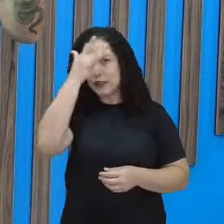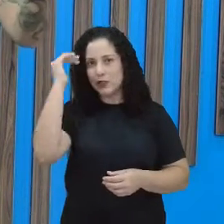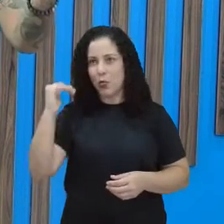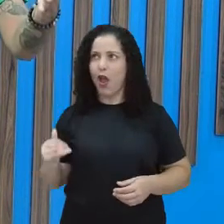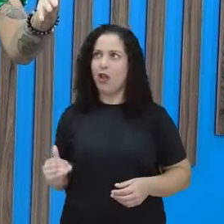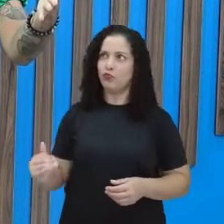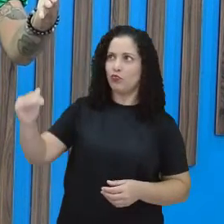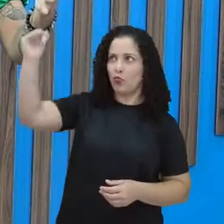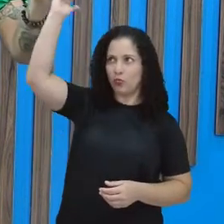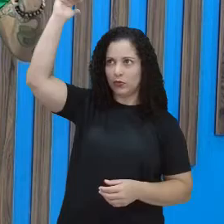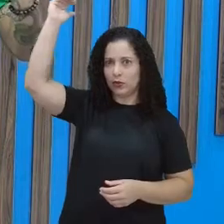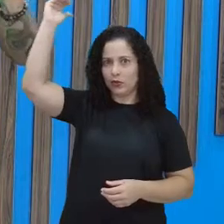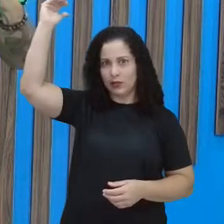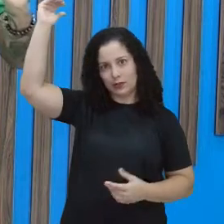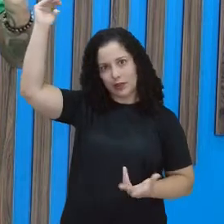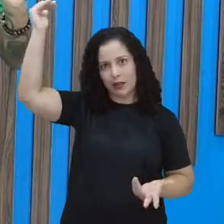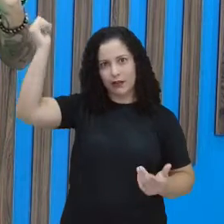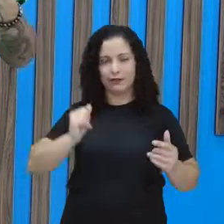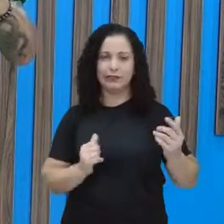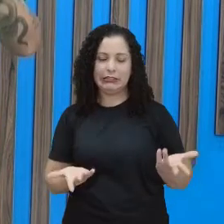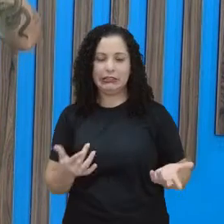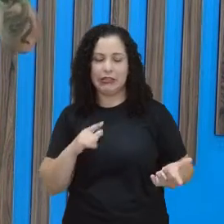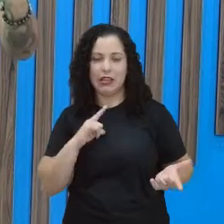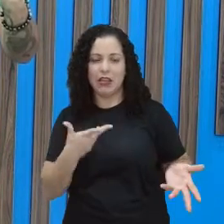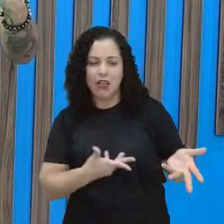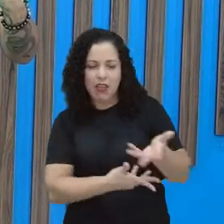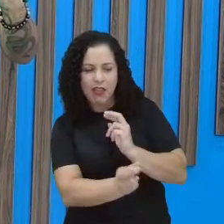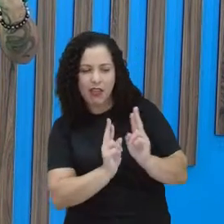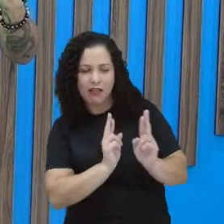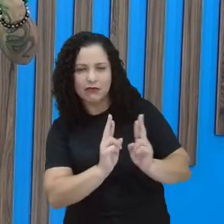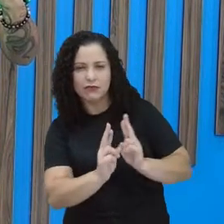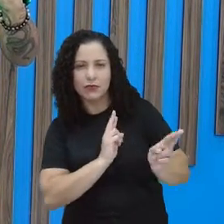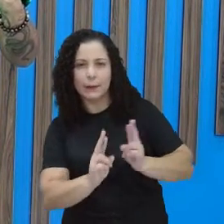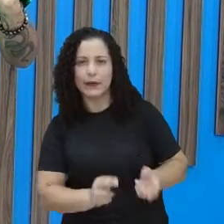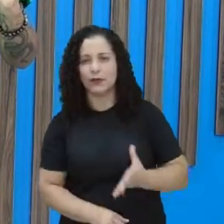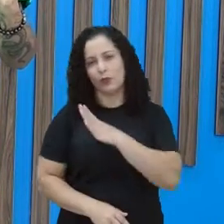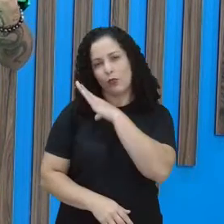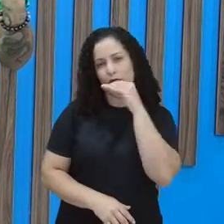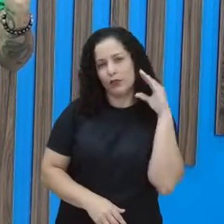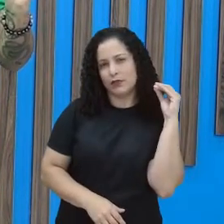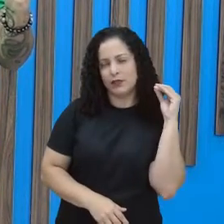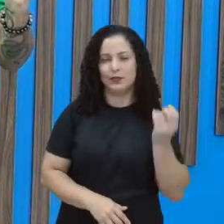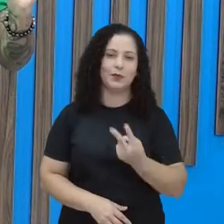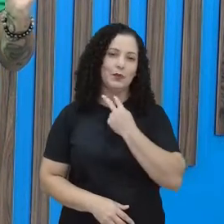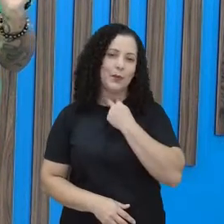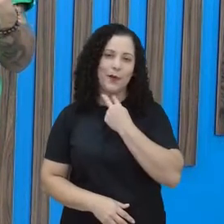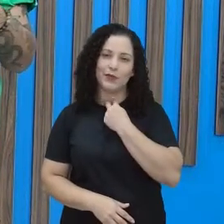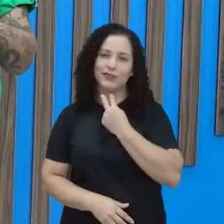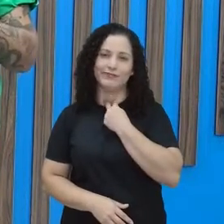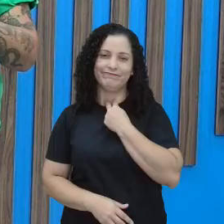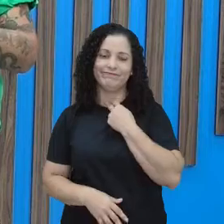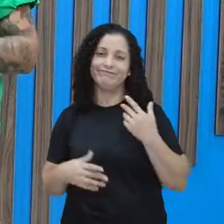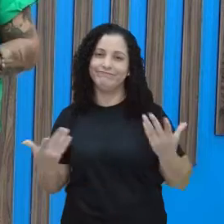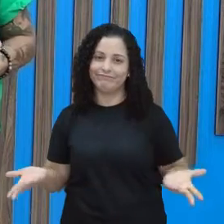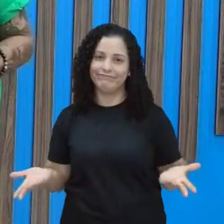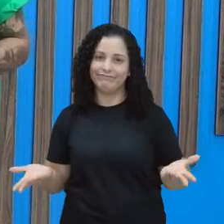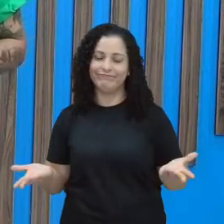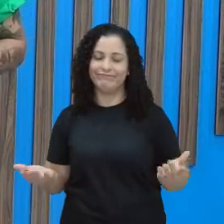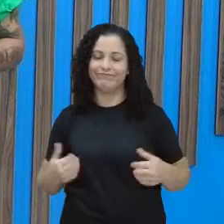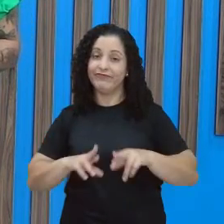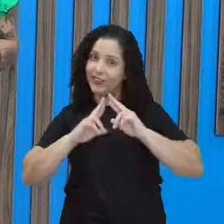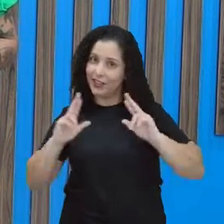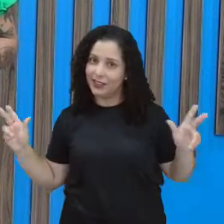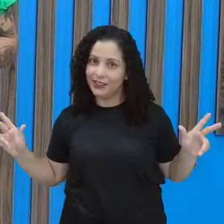por exemplo, com um adolescente. Porque um adolescente não pode responder legalmente com um adulto,